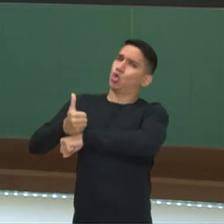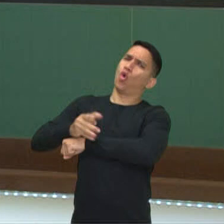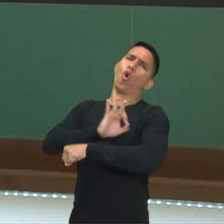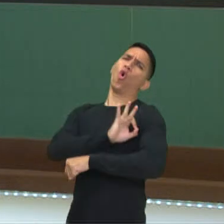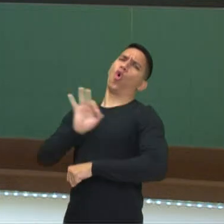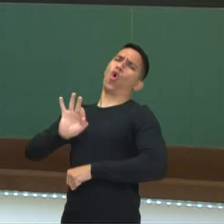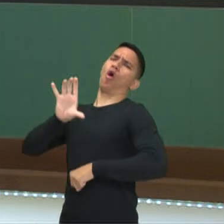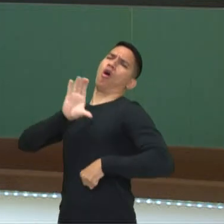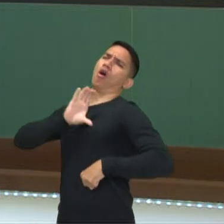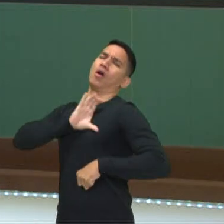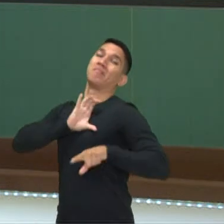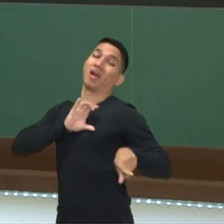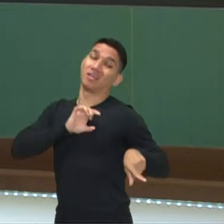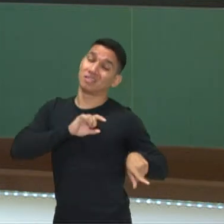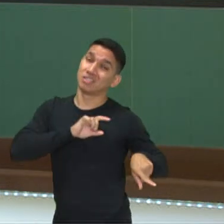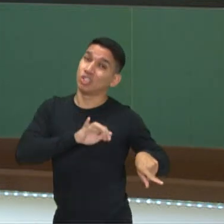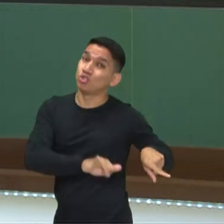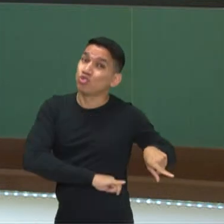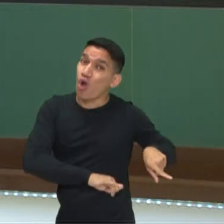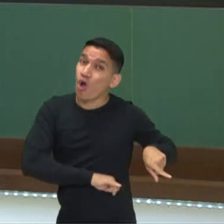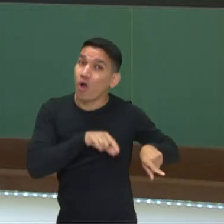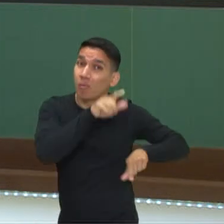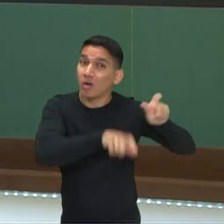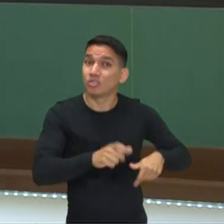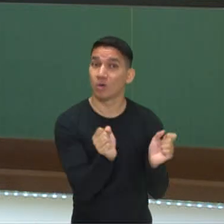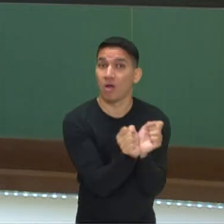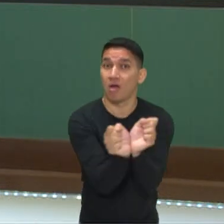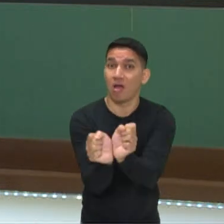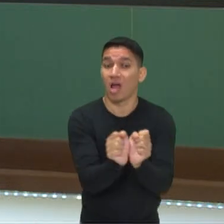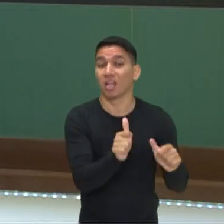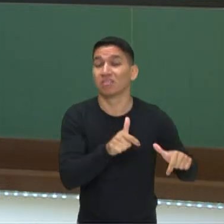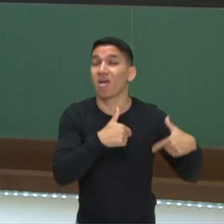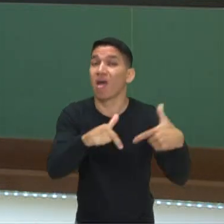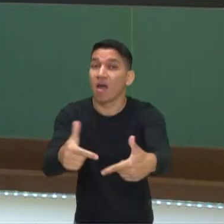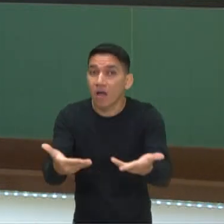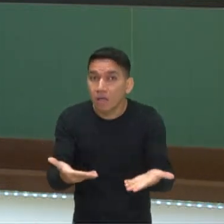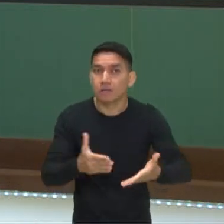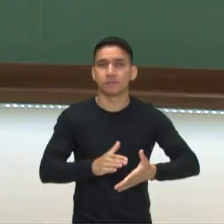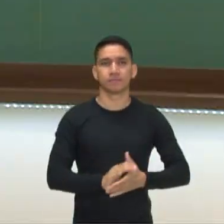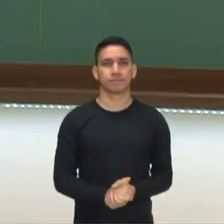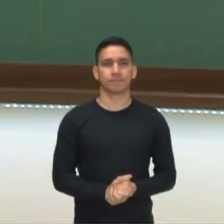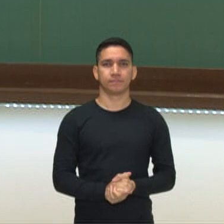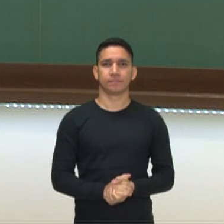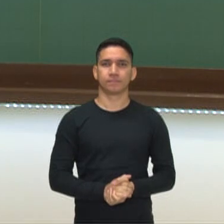mas implica num sofrimento muito grande para as pessoas que estão envolvidas nesse processo.